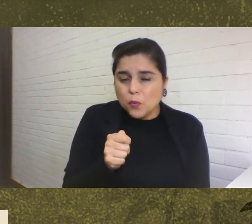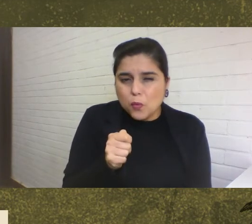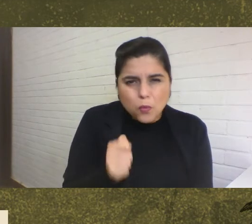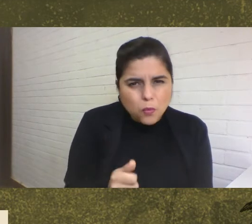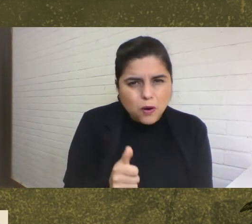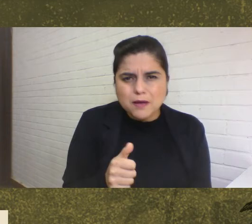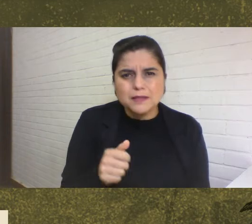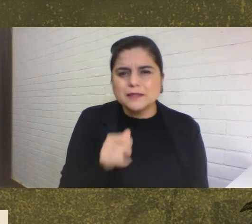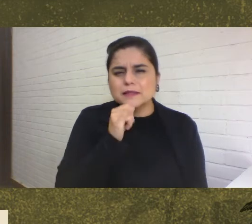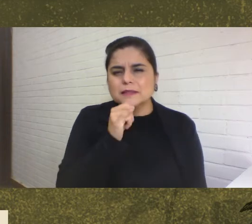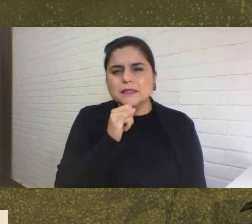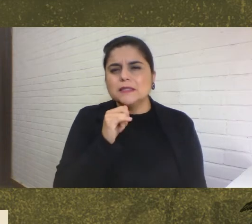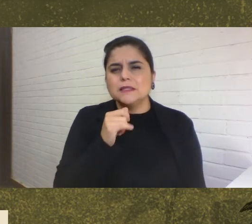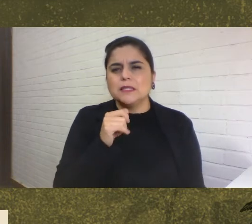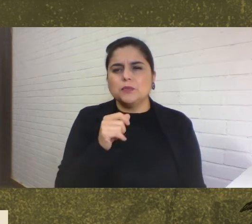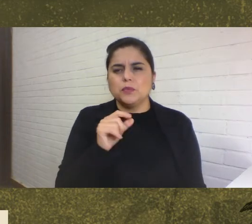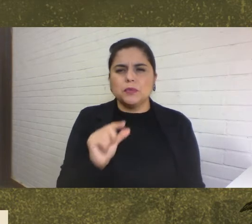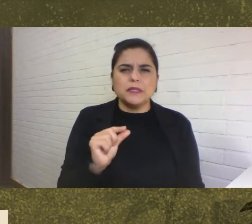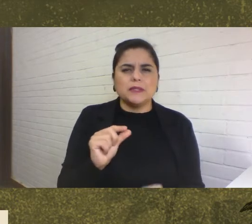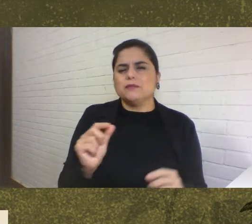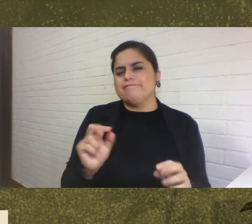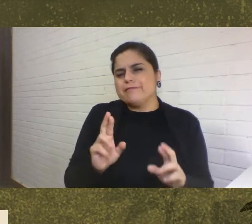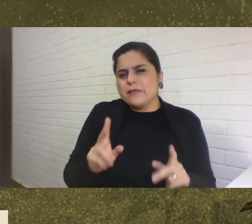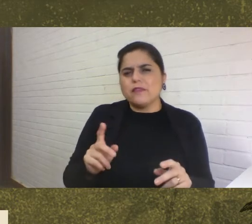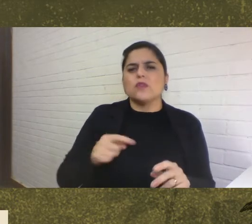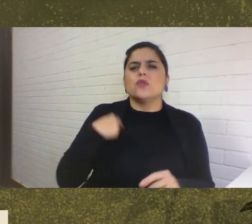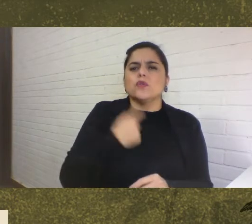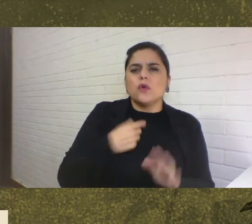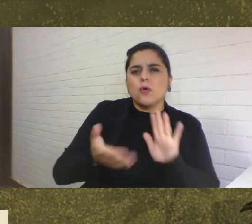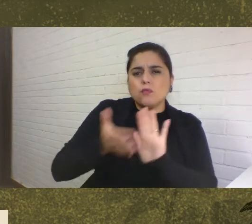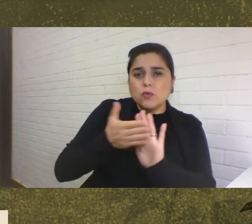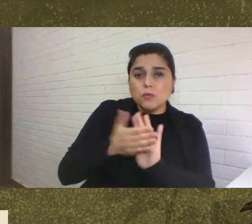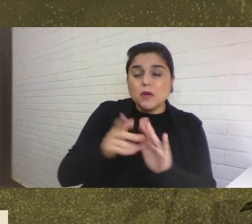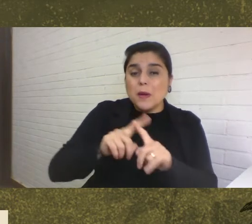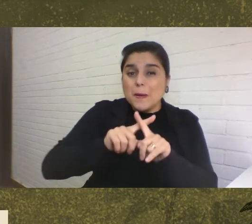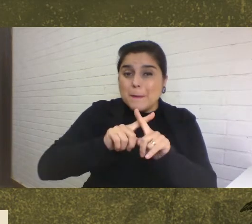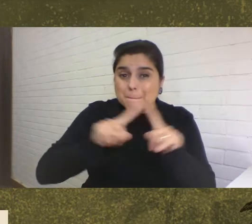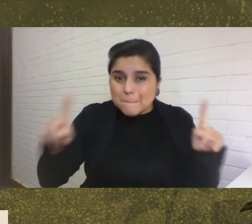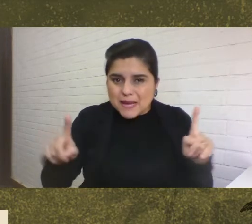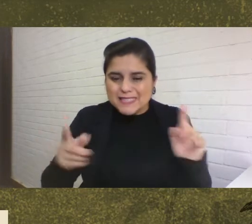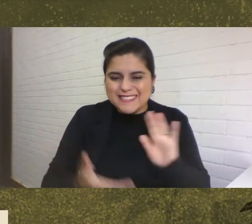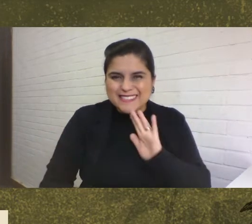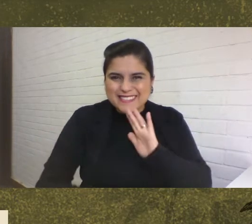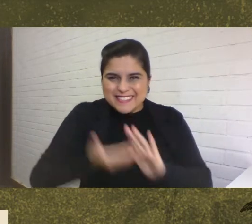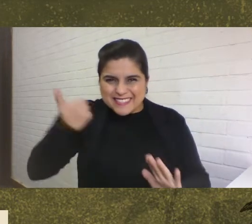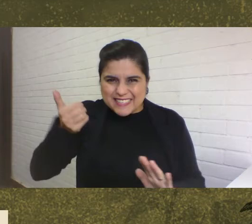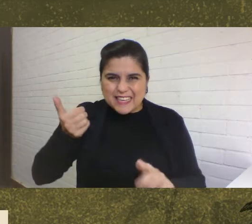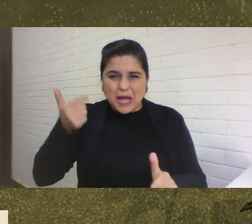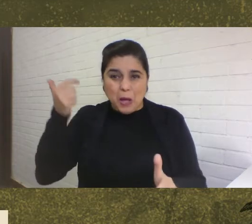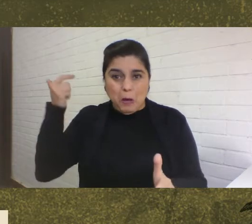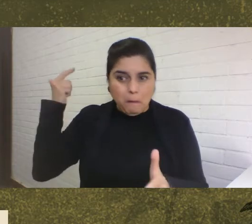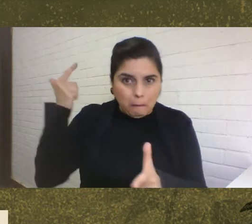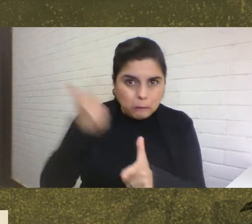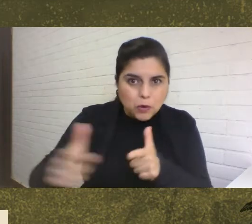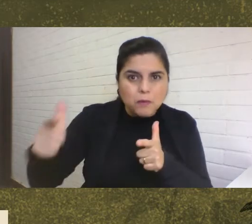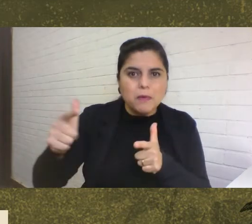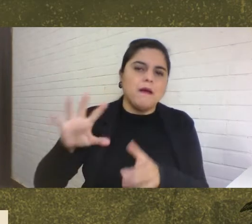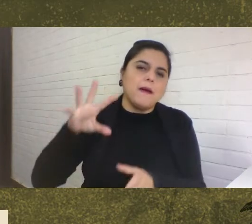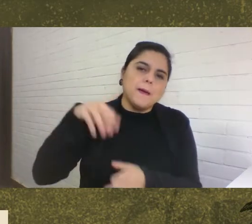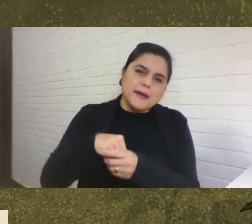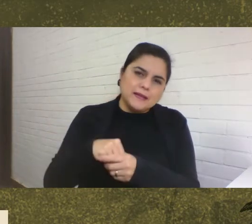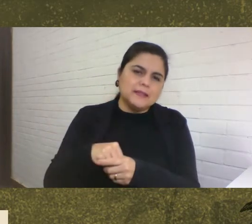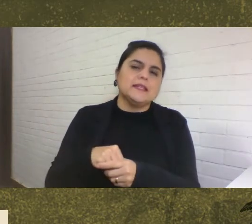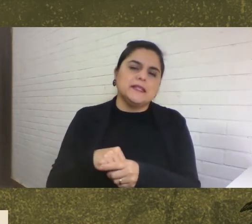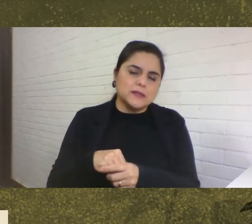tínhamos proposto, mas a questão da descriminalização não estava